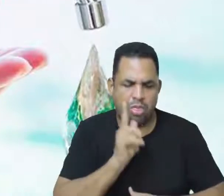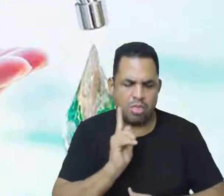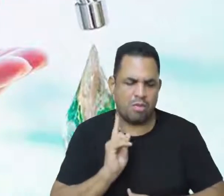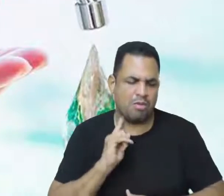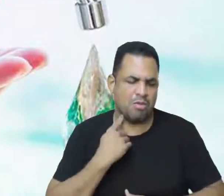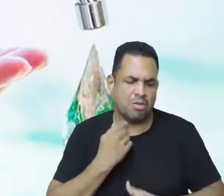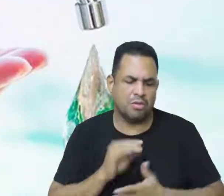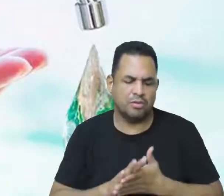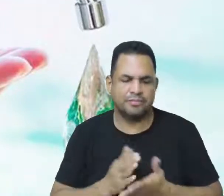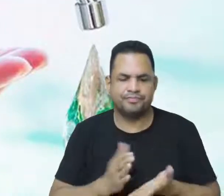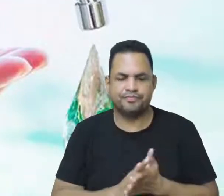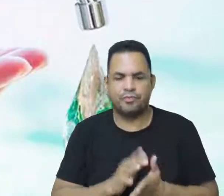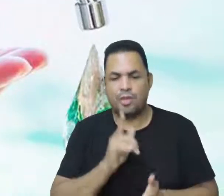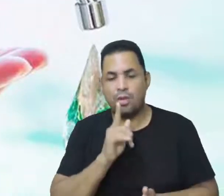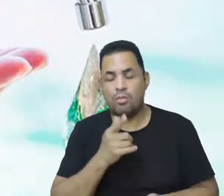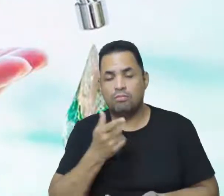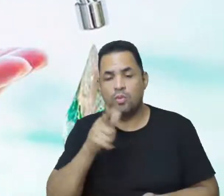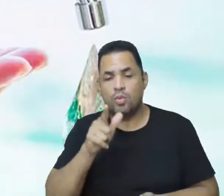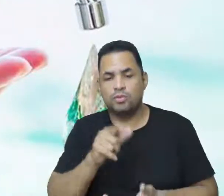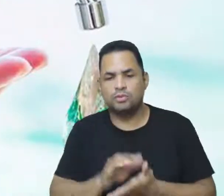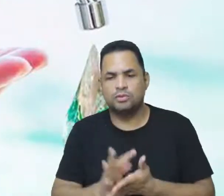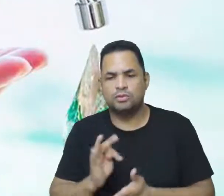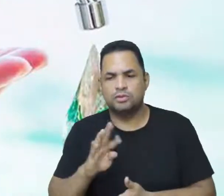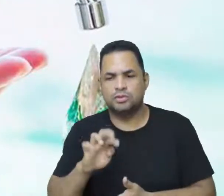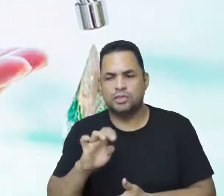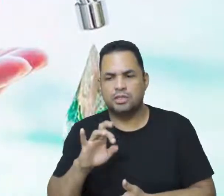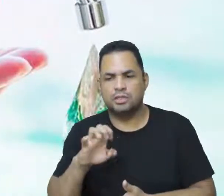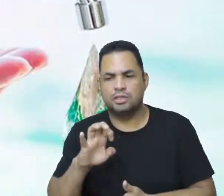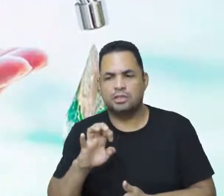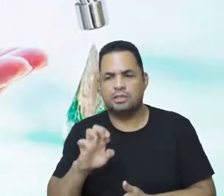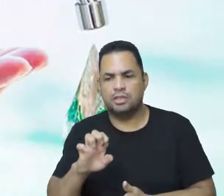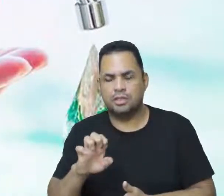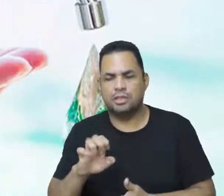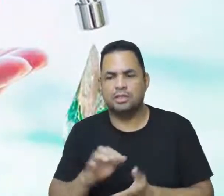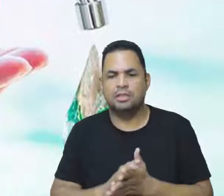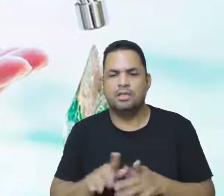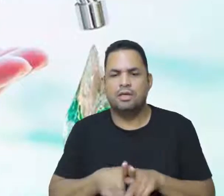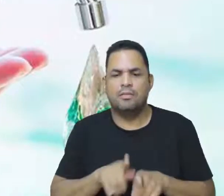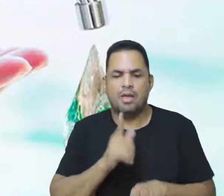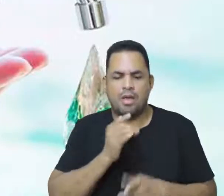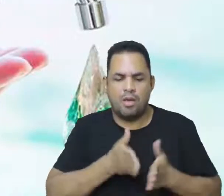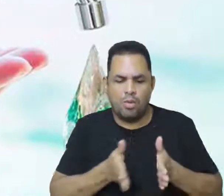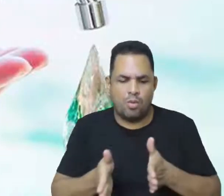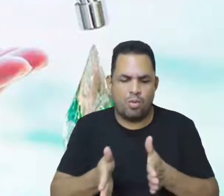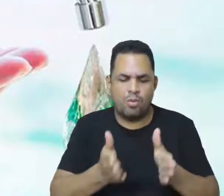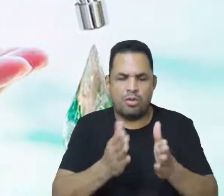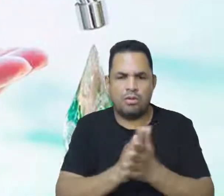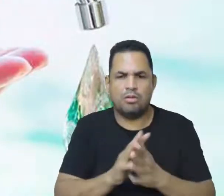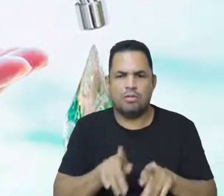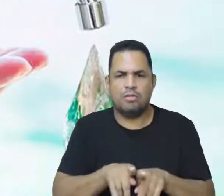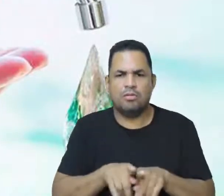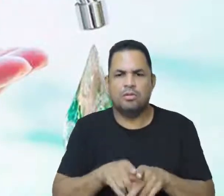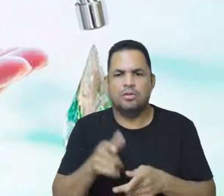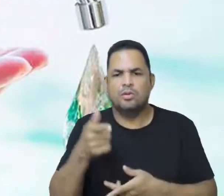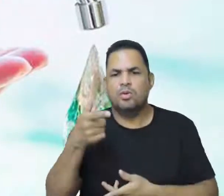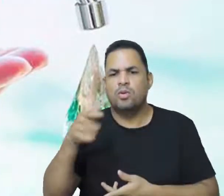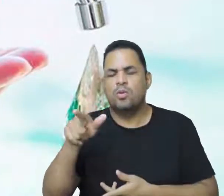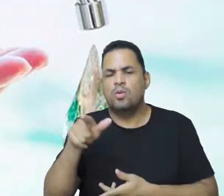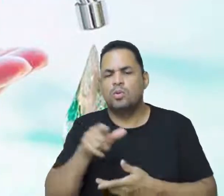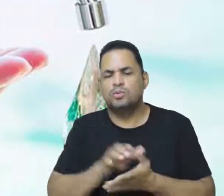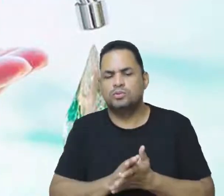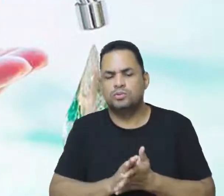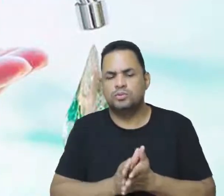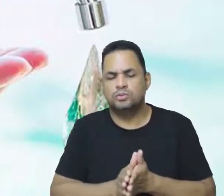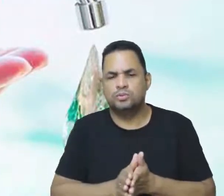Tietê é um outro exemplo no cenário nacional. E, claro, outros rios